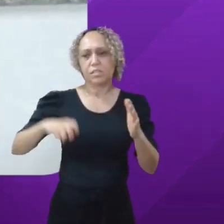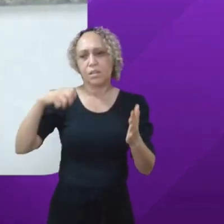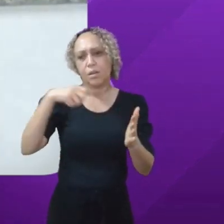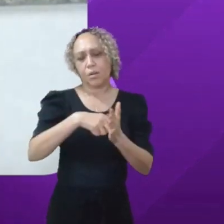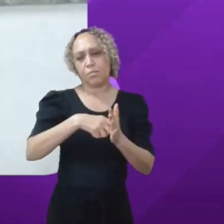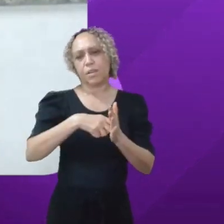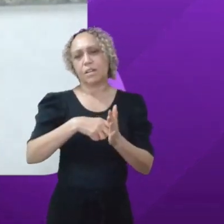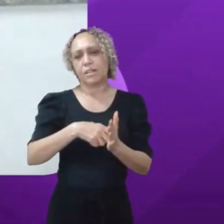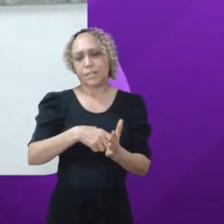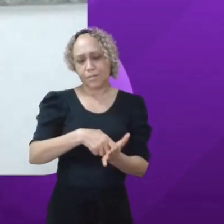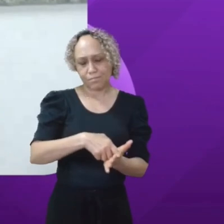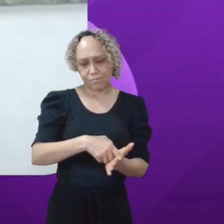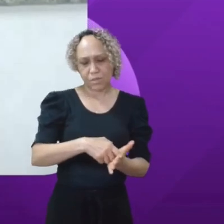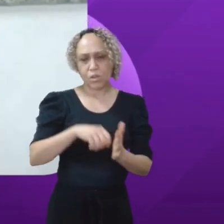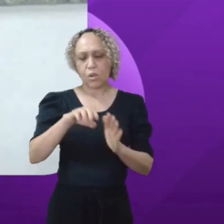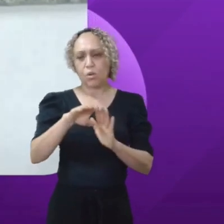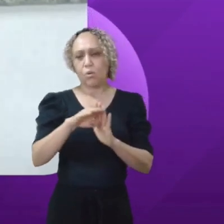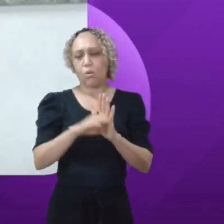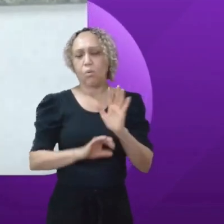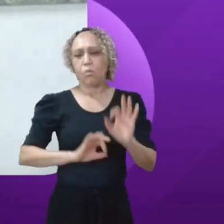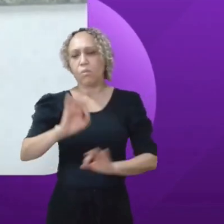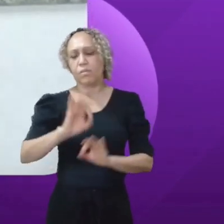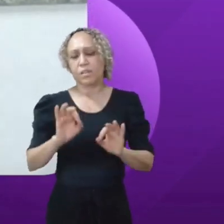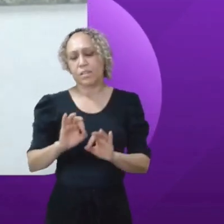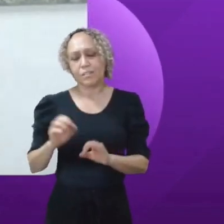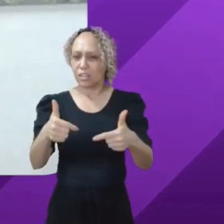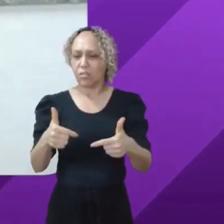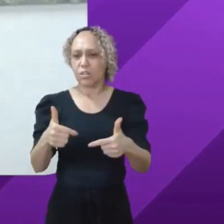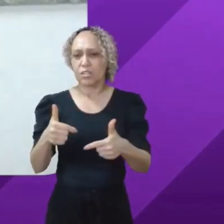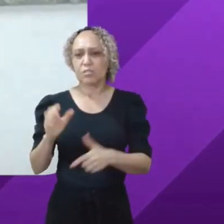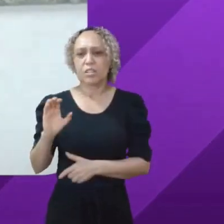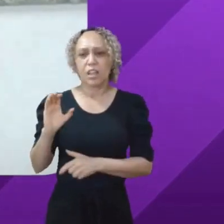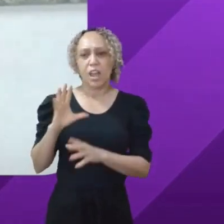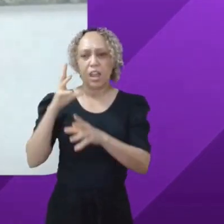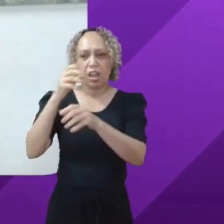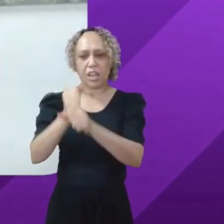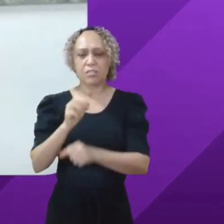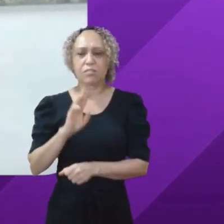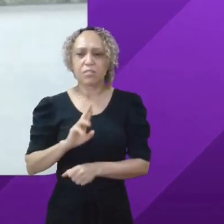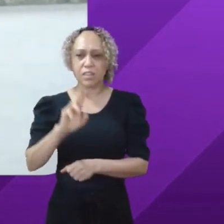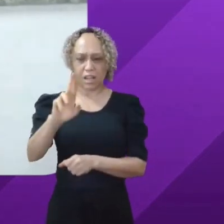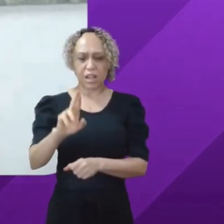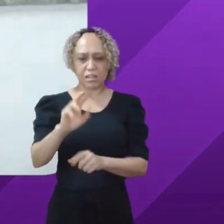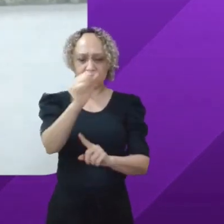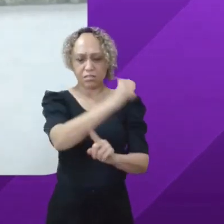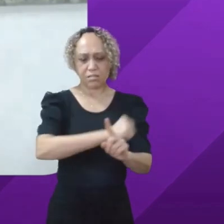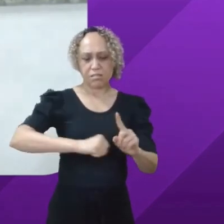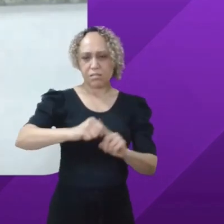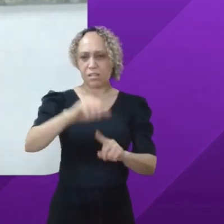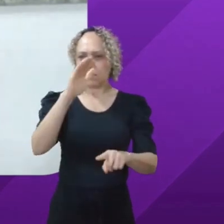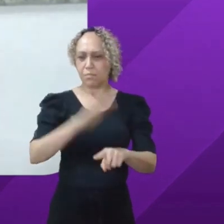Plano Nacional ele vai ser aí esse grande farol de referência e que tenhamos uma sociedade cada vez mais justa